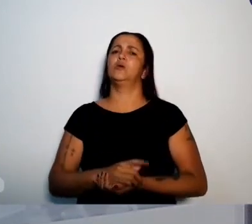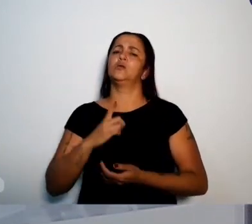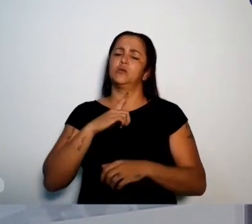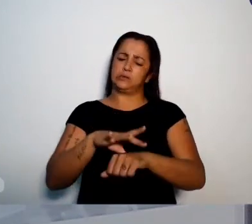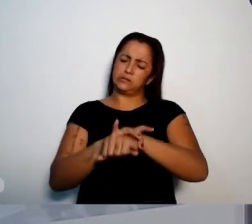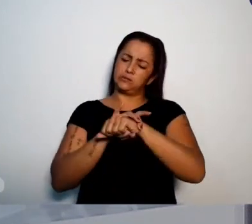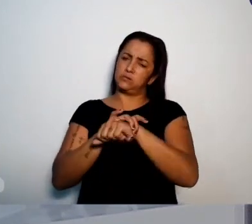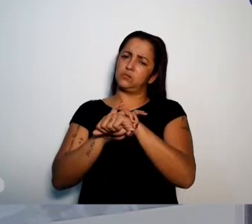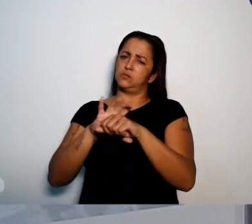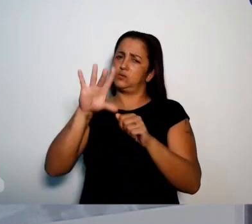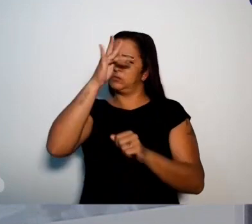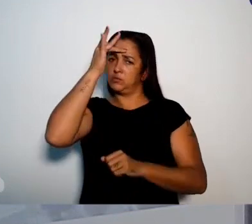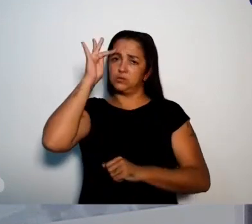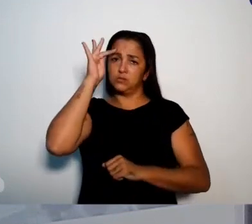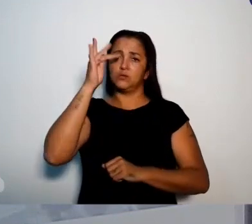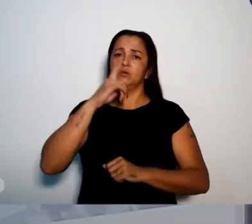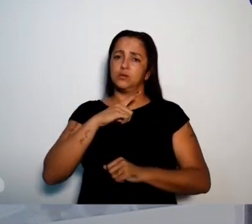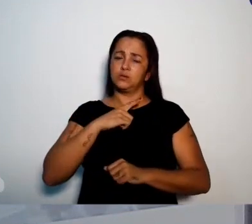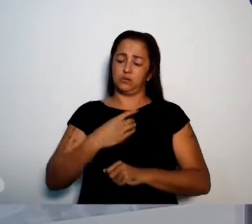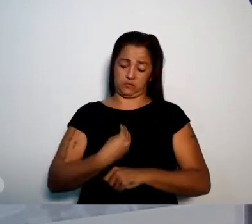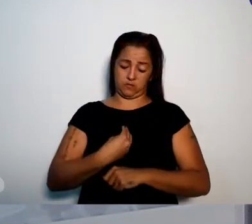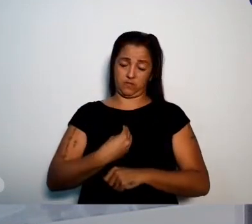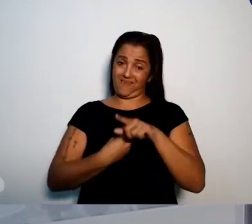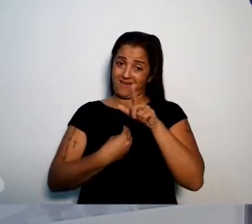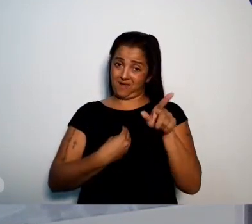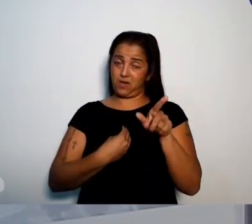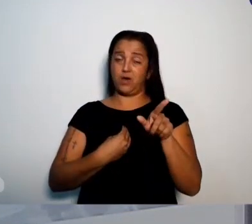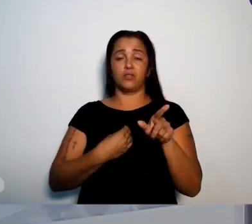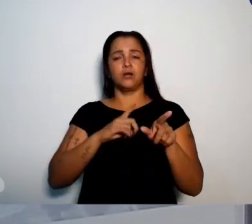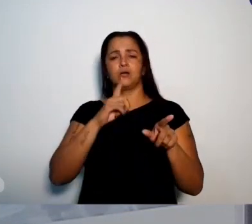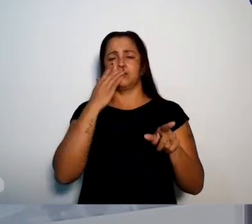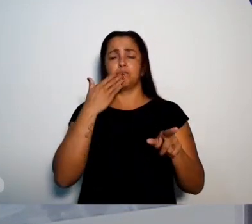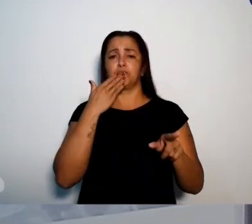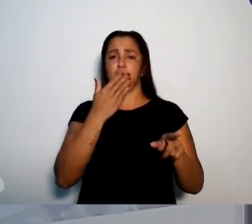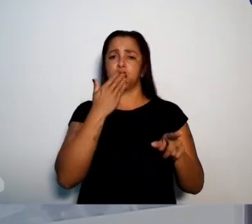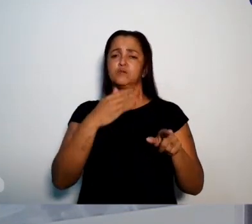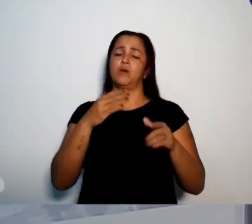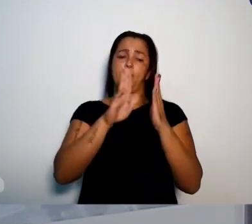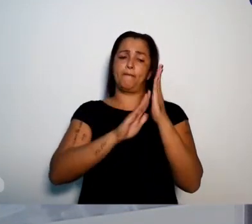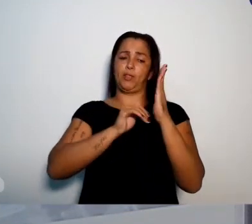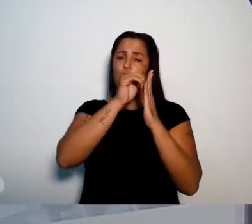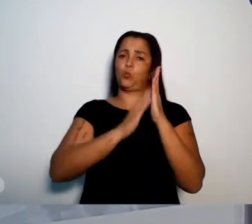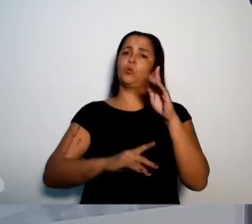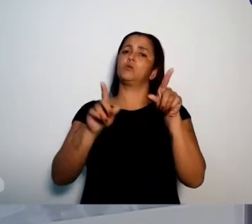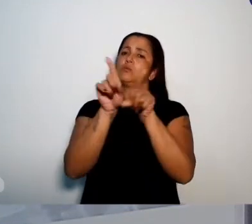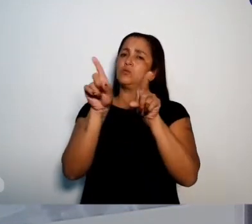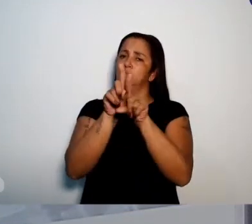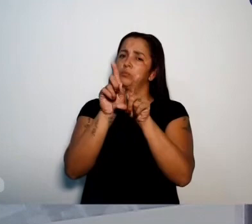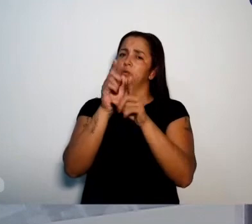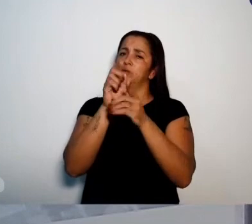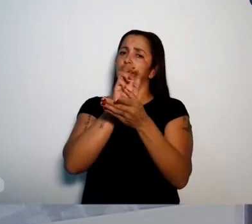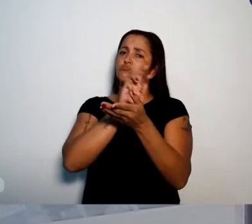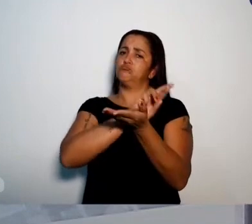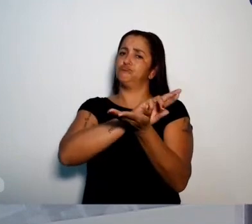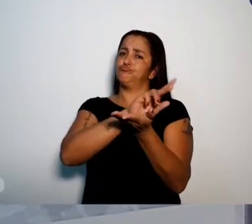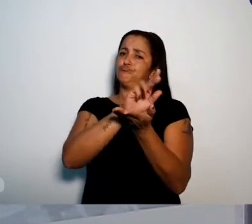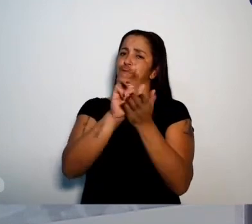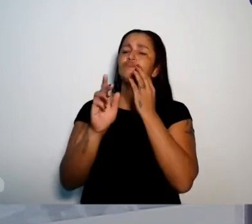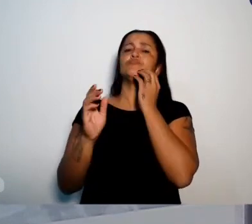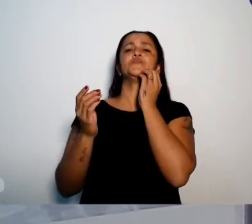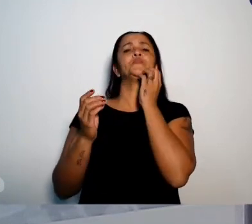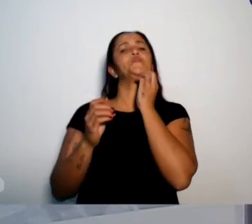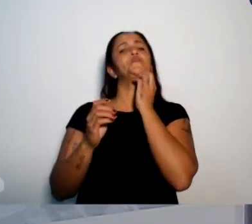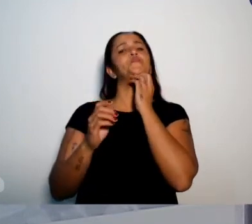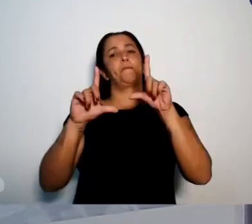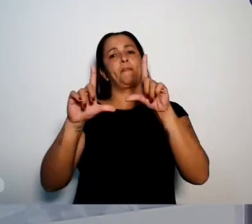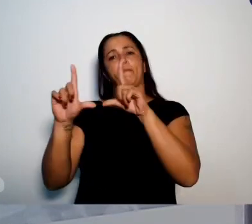que passam por ali, nós estamos solicitando a pintura e também a colocação de placas ali